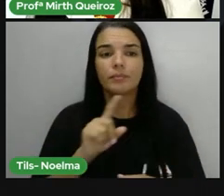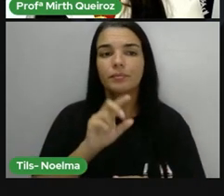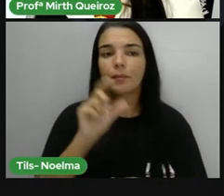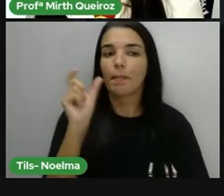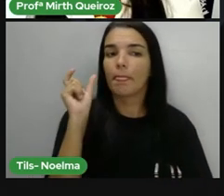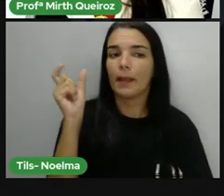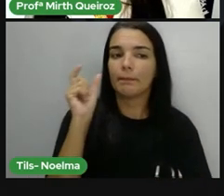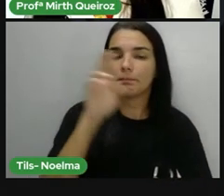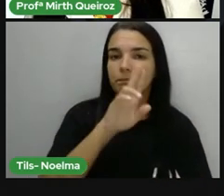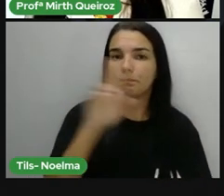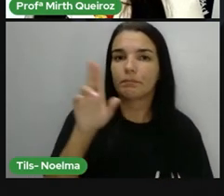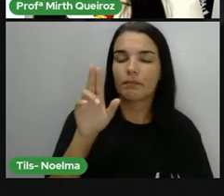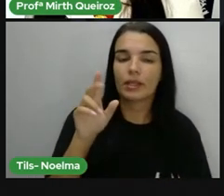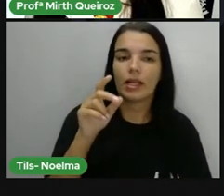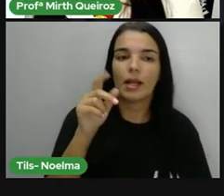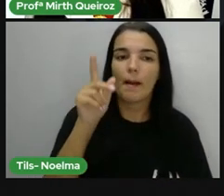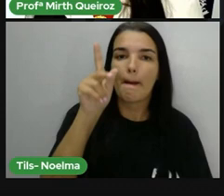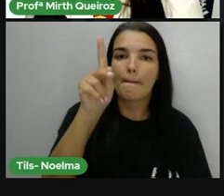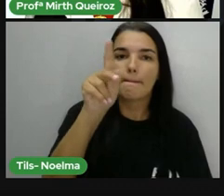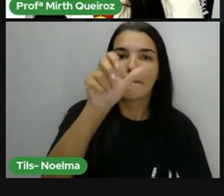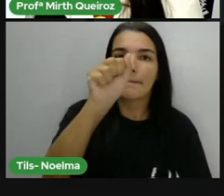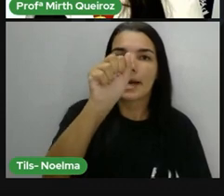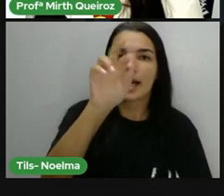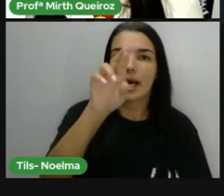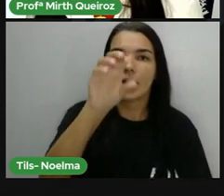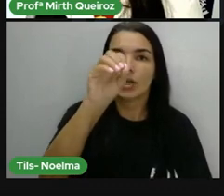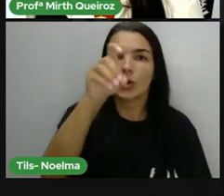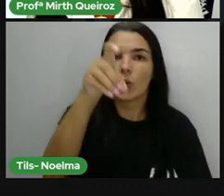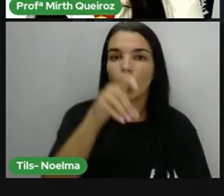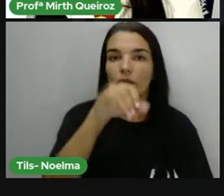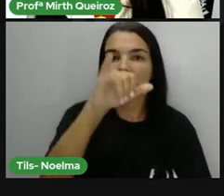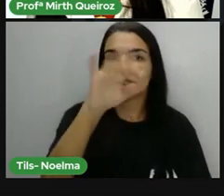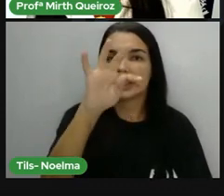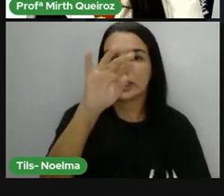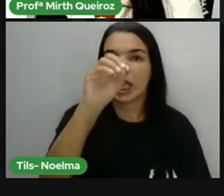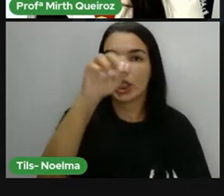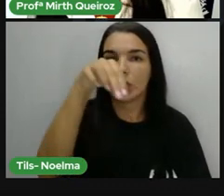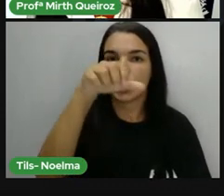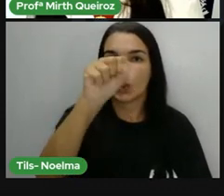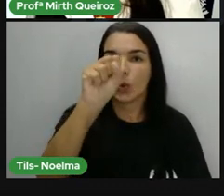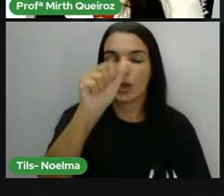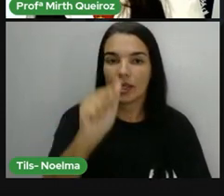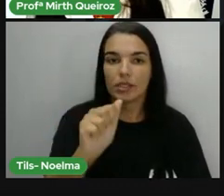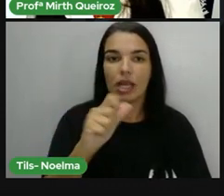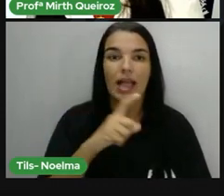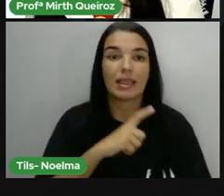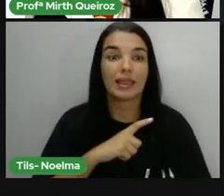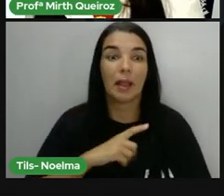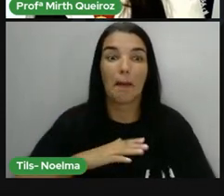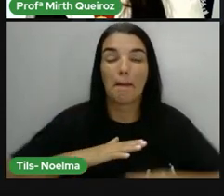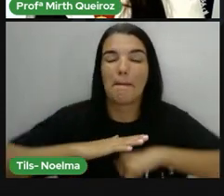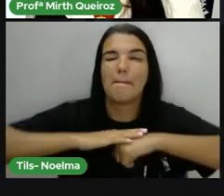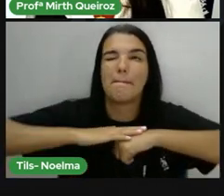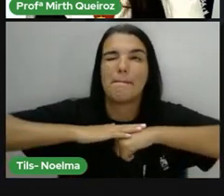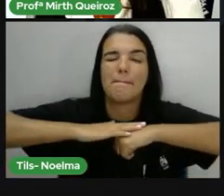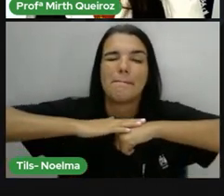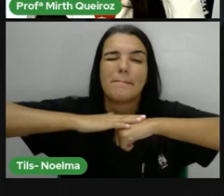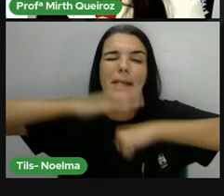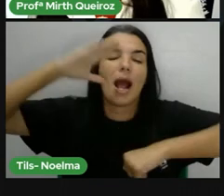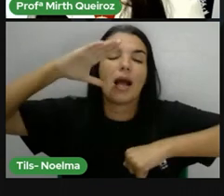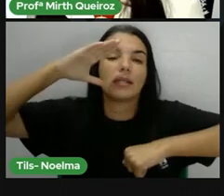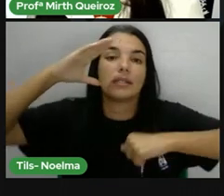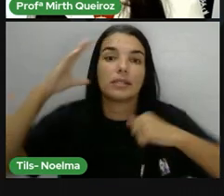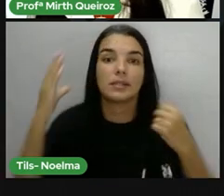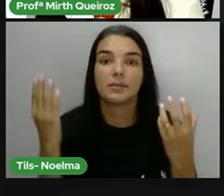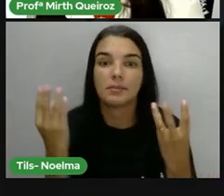é bem maior, né? Palavras paroxítonas, por sua vez, por serem as mais numerosas em português, têm mais